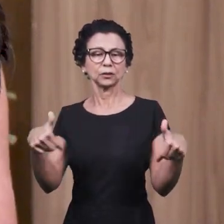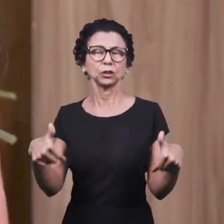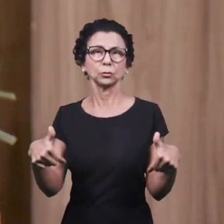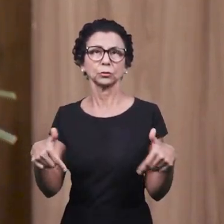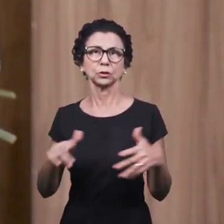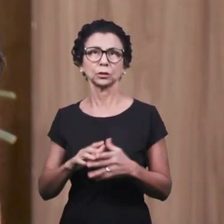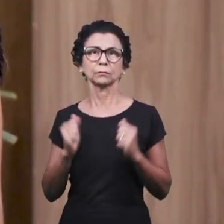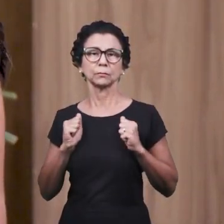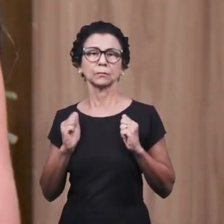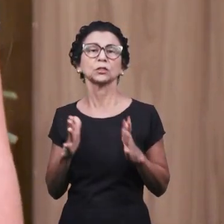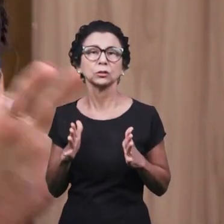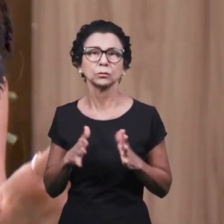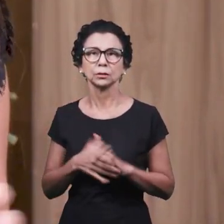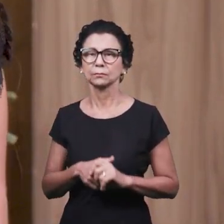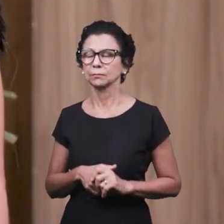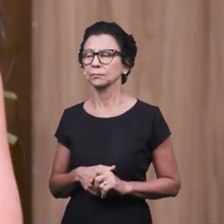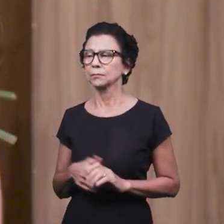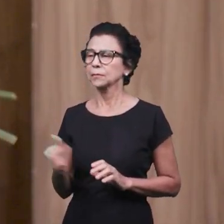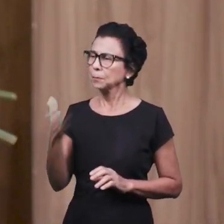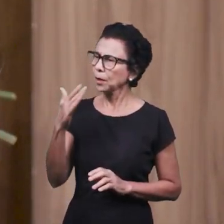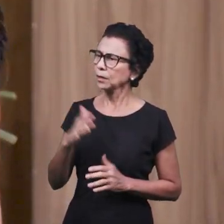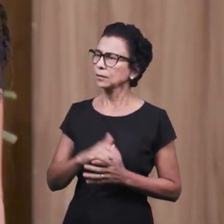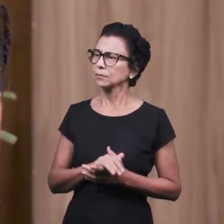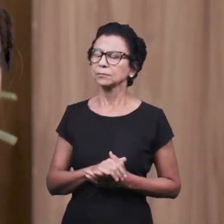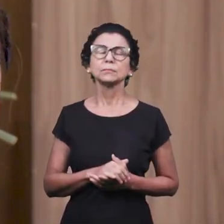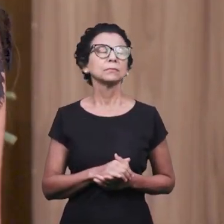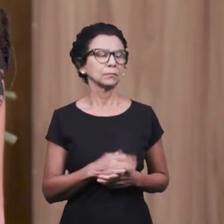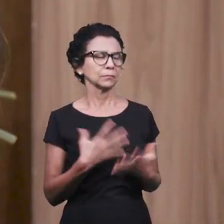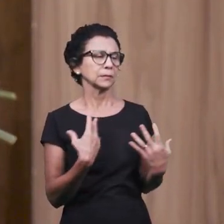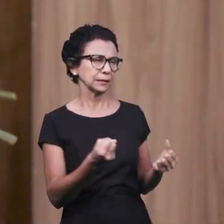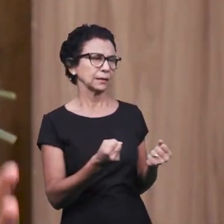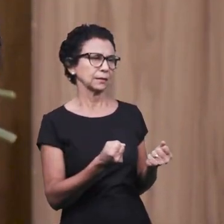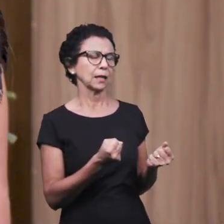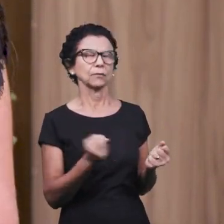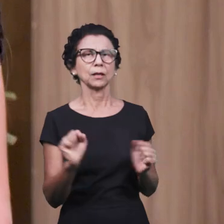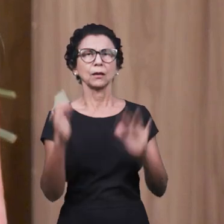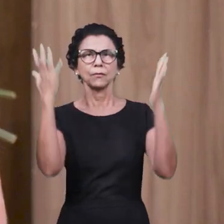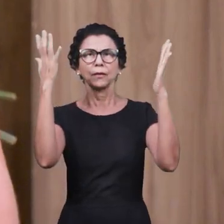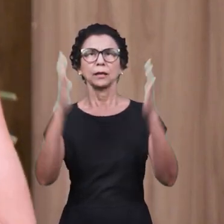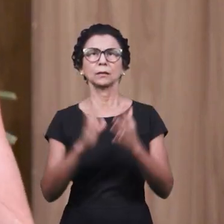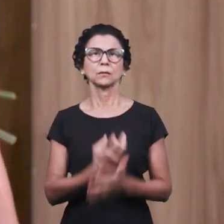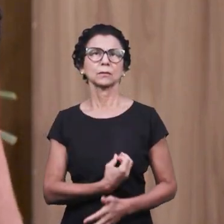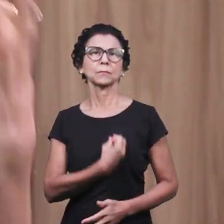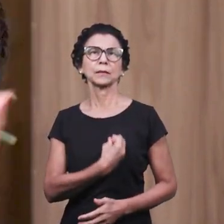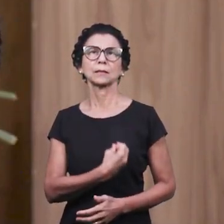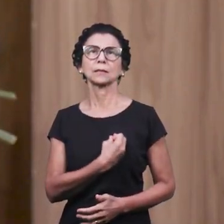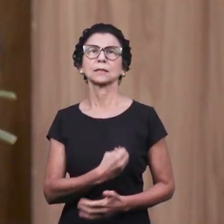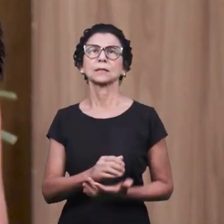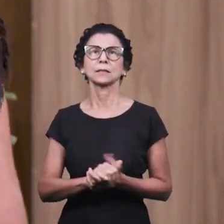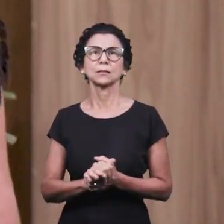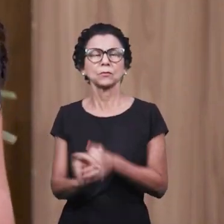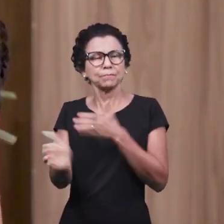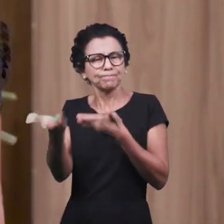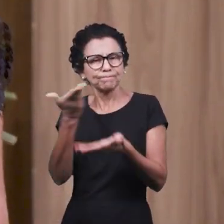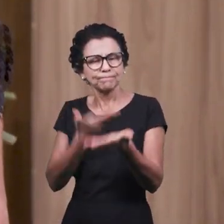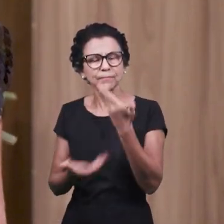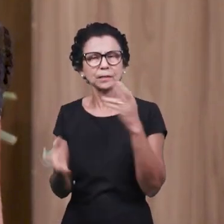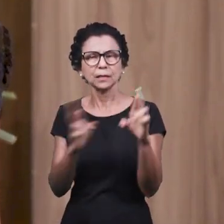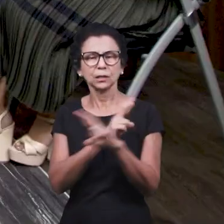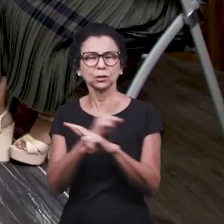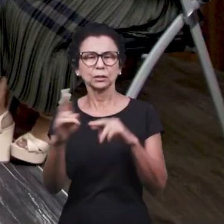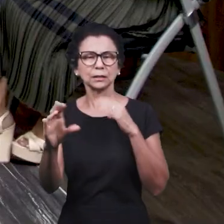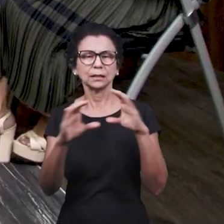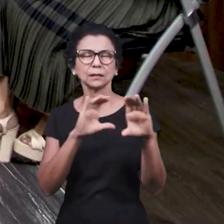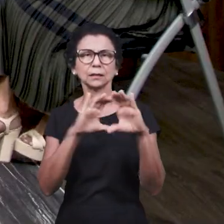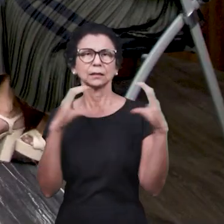Vitória, vamos. Eu fazer tudo. Quer me chamar, assim, né, de eventos, de coisas, de participar, de me integrar realmente naquela comunidade